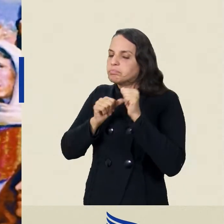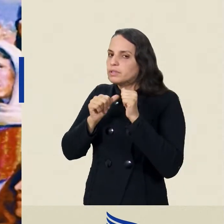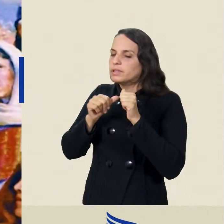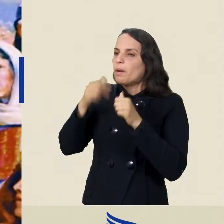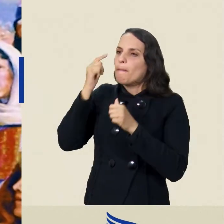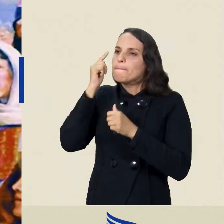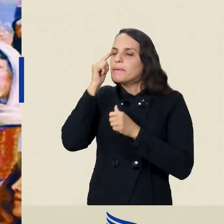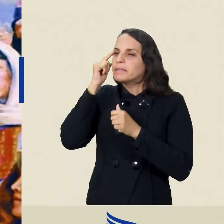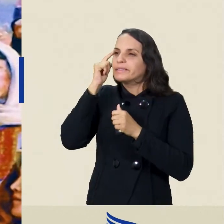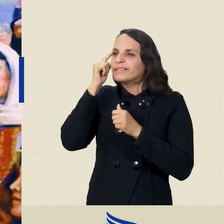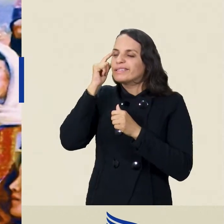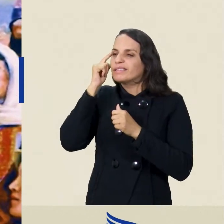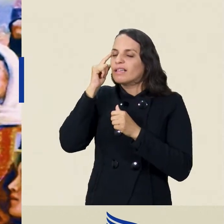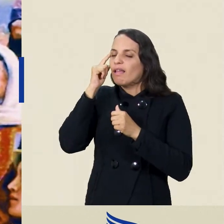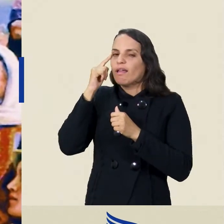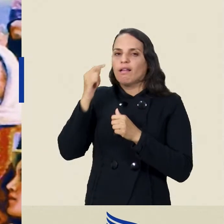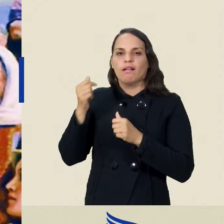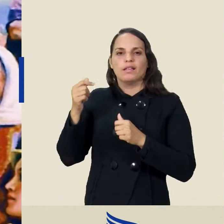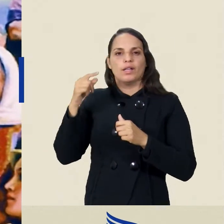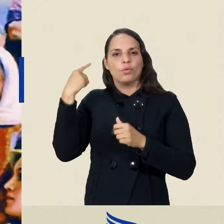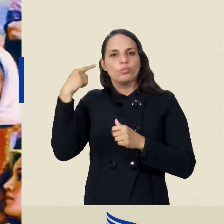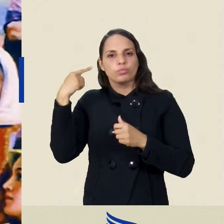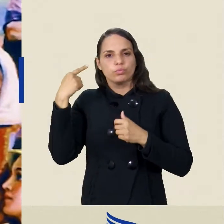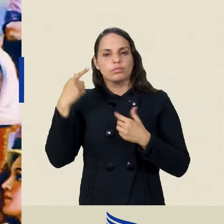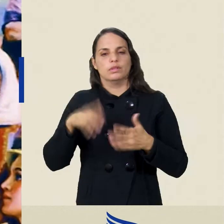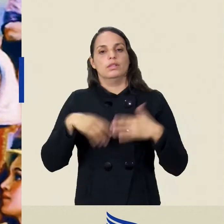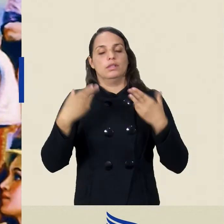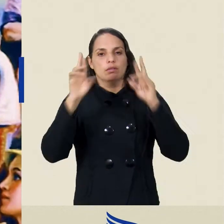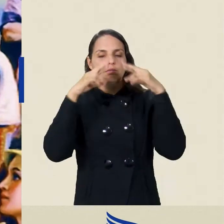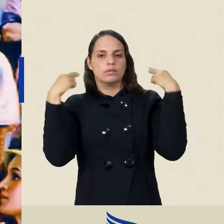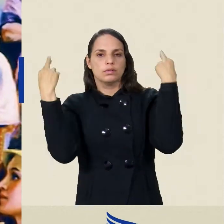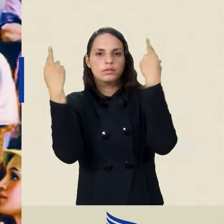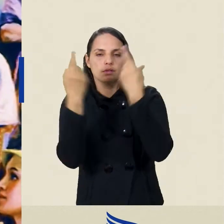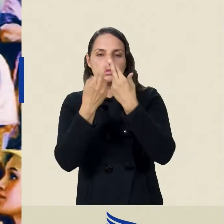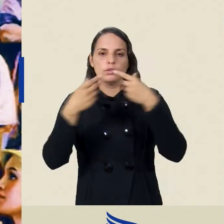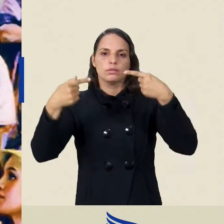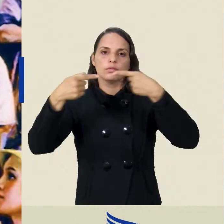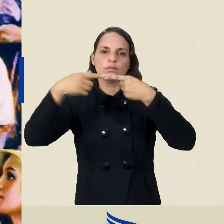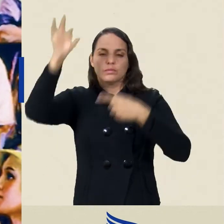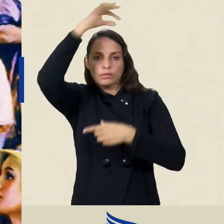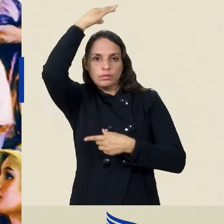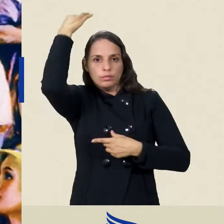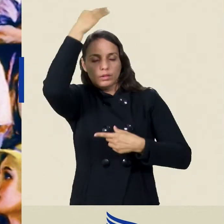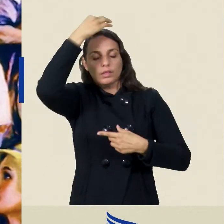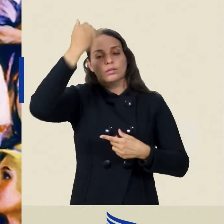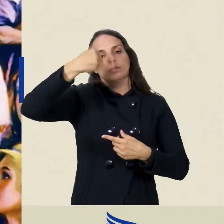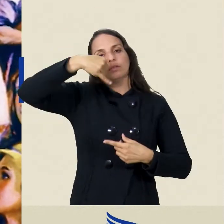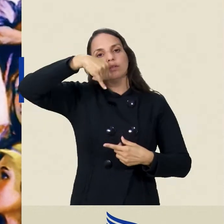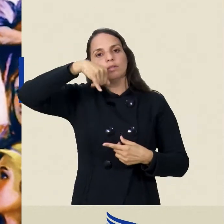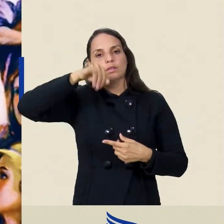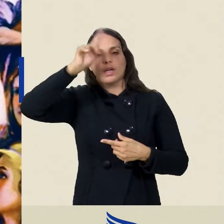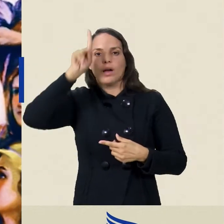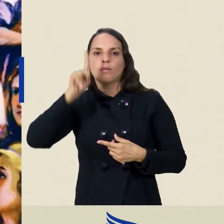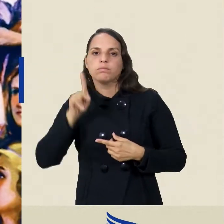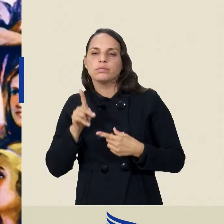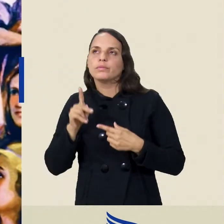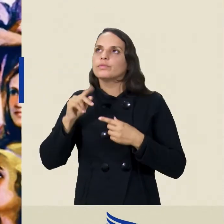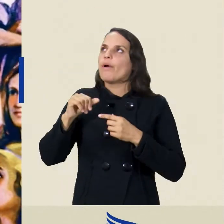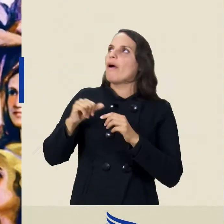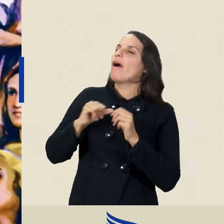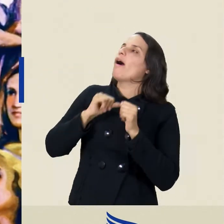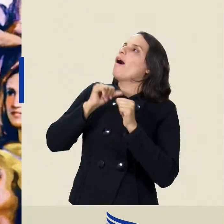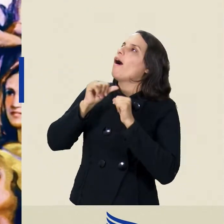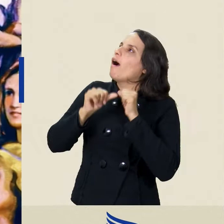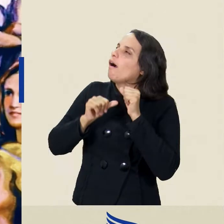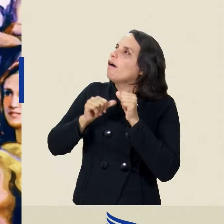14. E o reino de Deus é espiritual. Portanto, uma pessoa que nasce do alto consegue